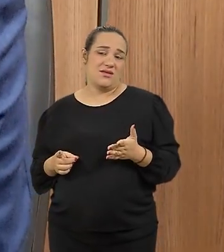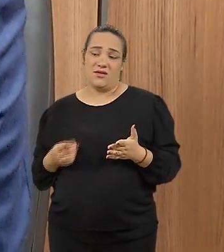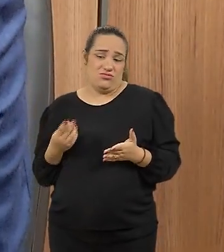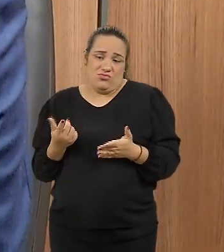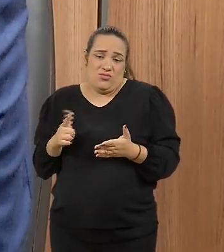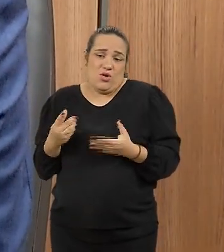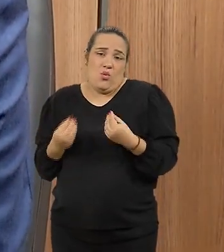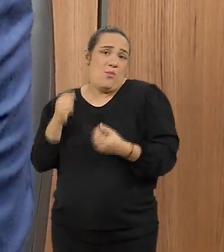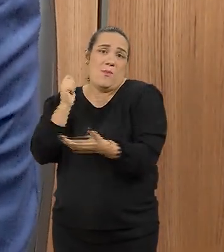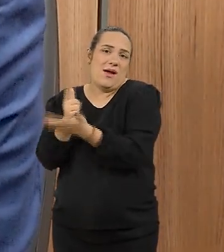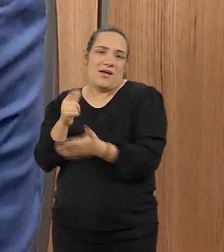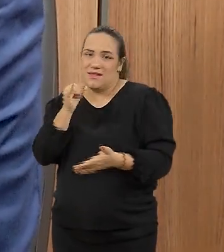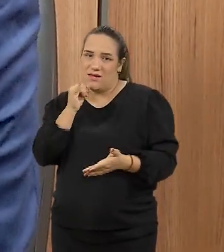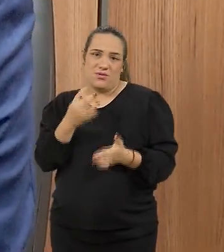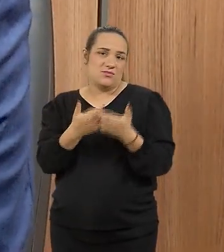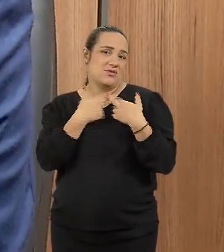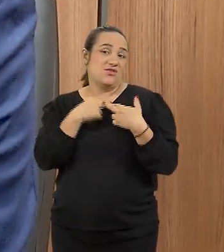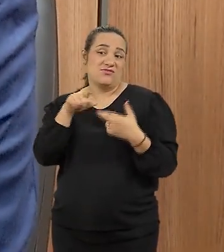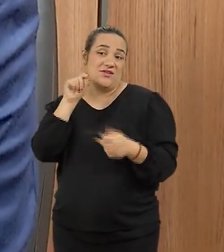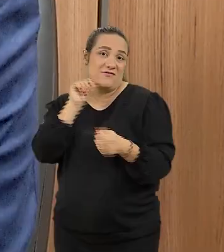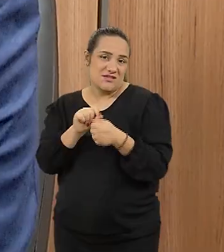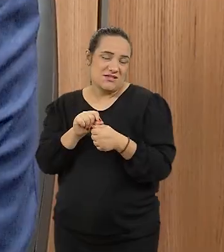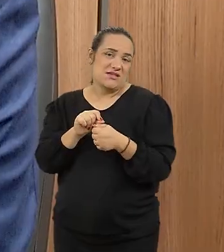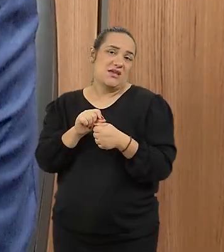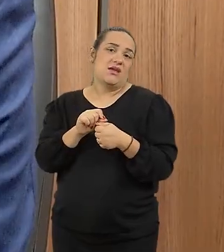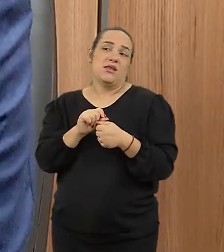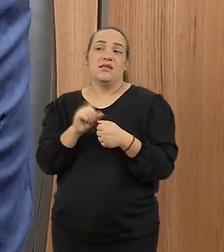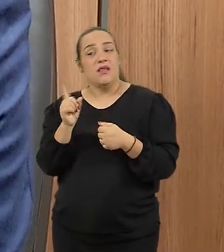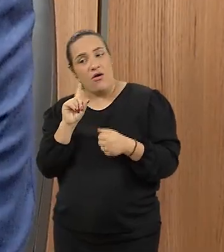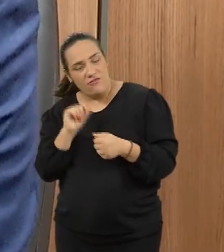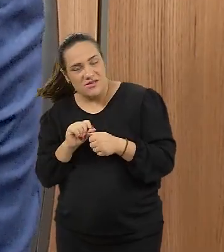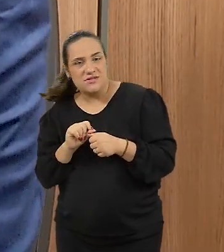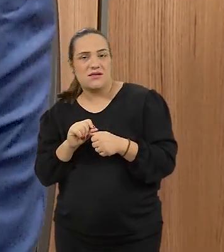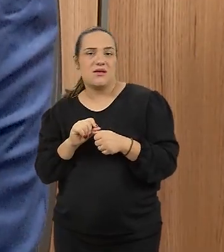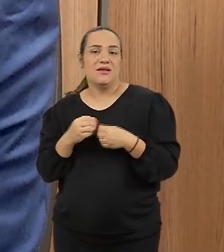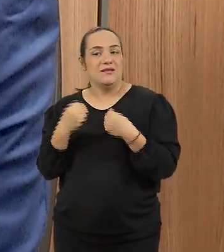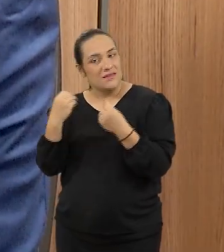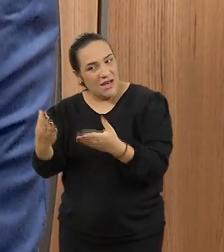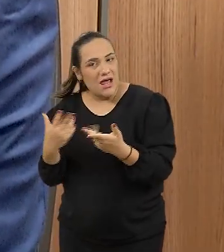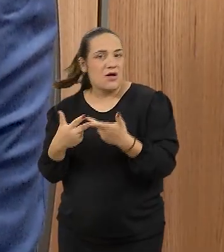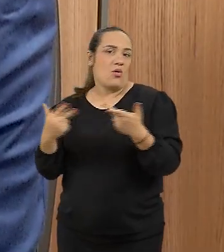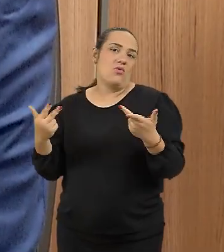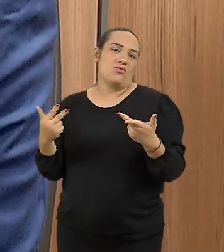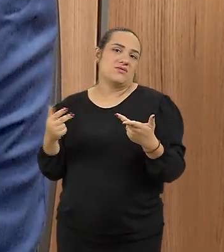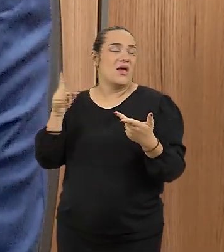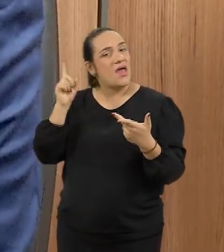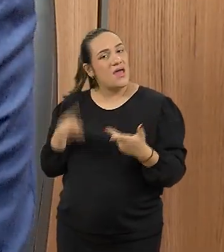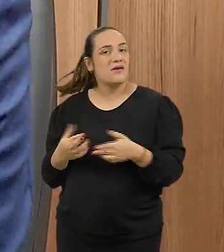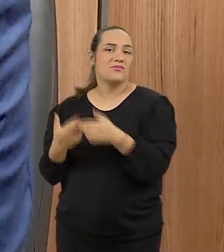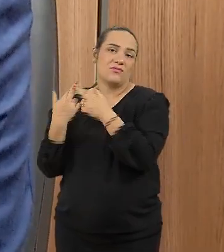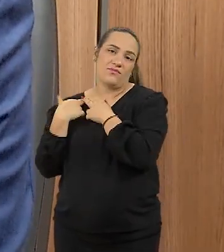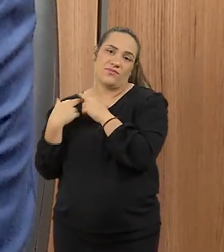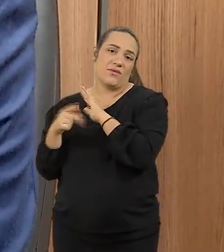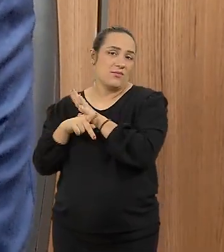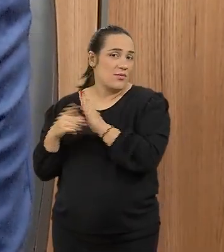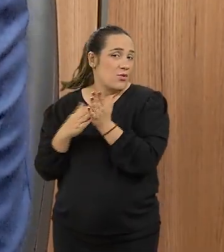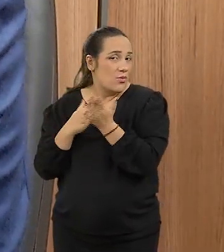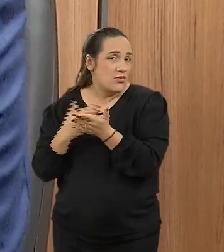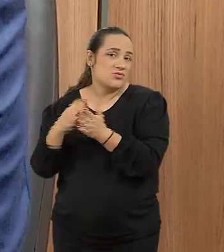seu equivalente monetário. Então, obrigações de fazer, não fazer, entregar coisa, são obrigações